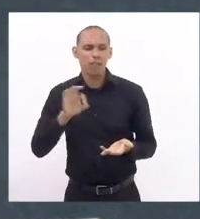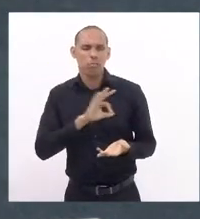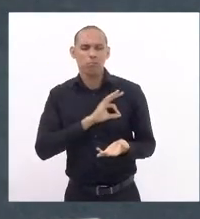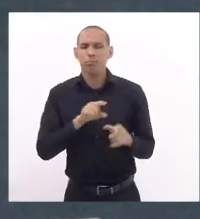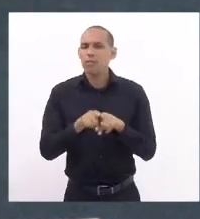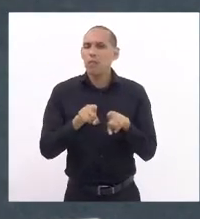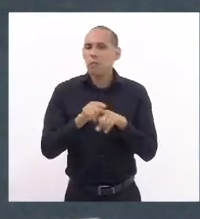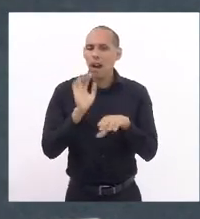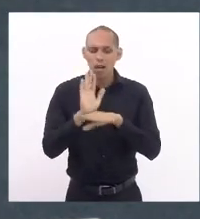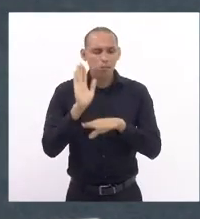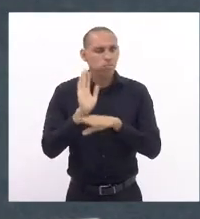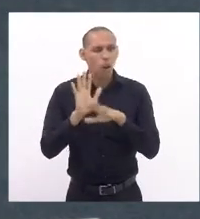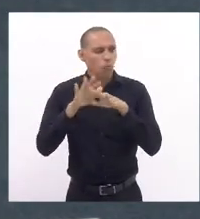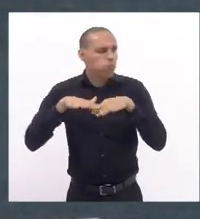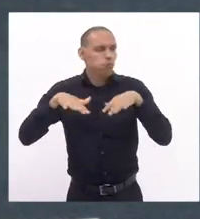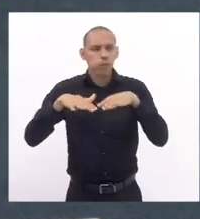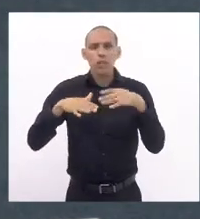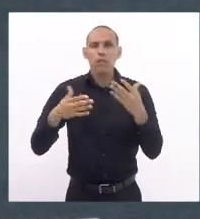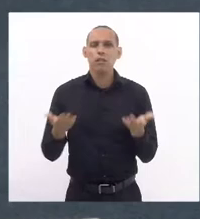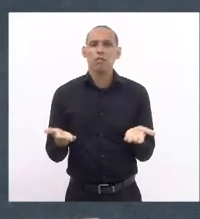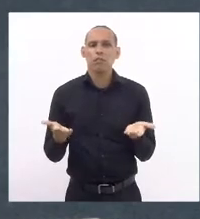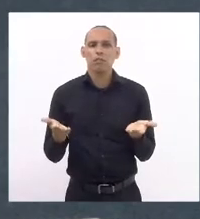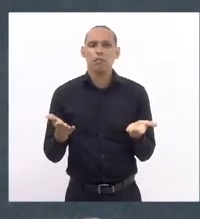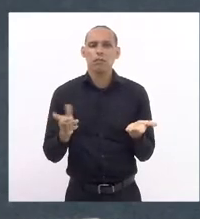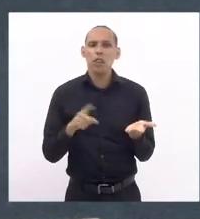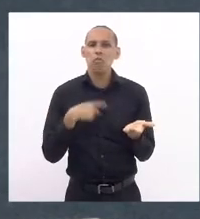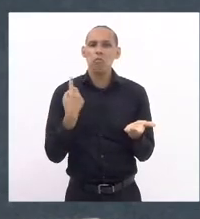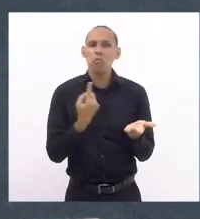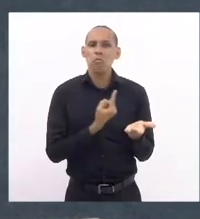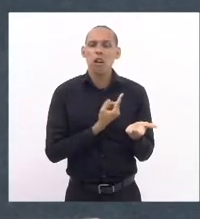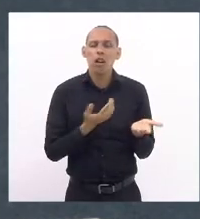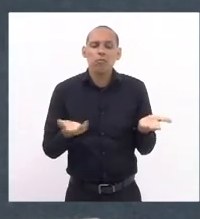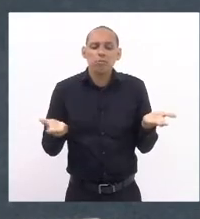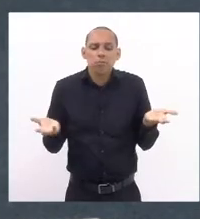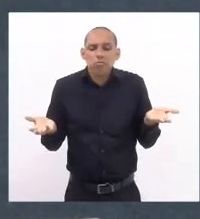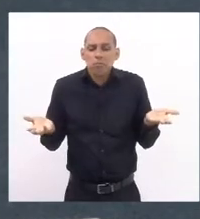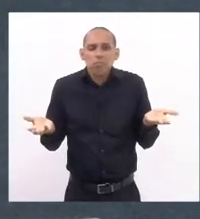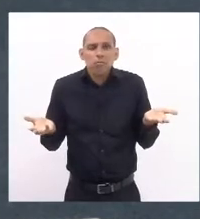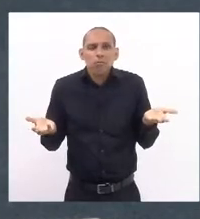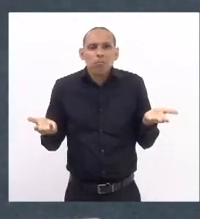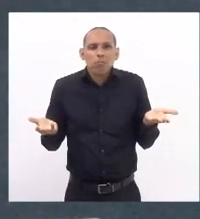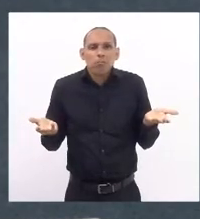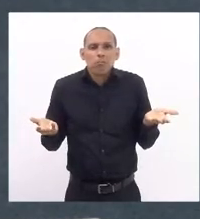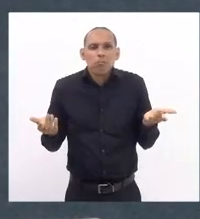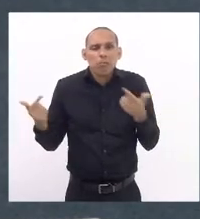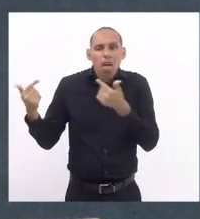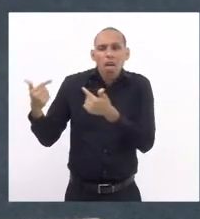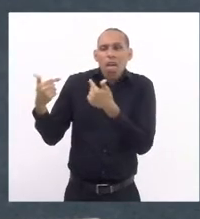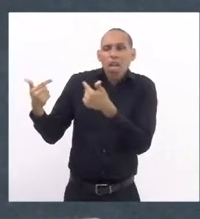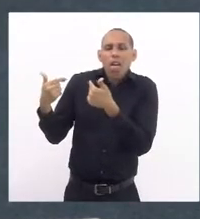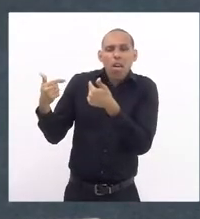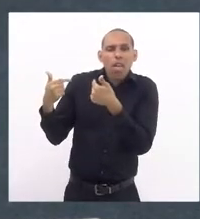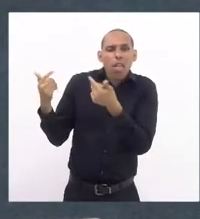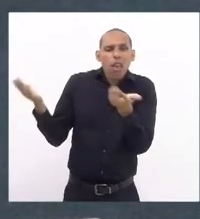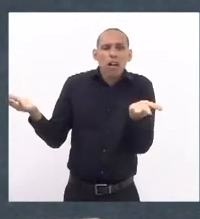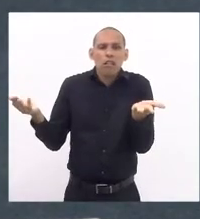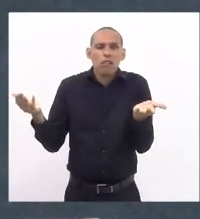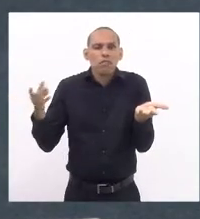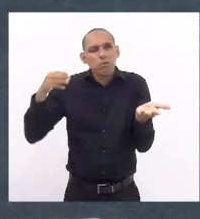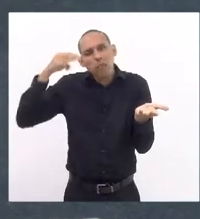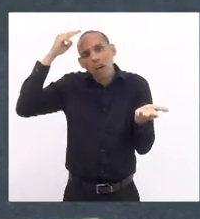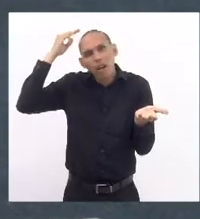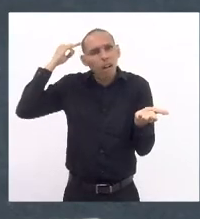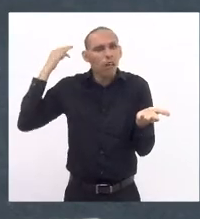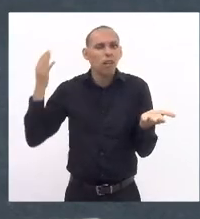os deputados aqui dentro. E a gente está sendo o quê? Chacota, deputado Márcio. Está